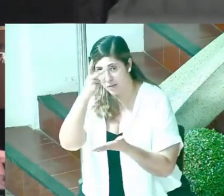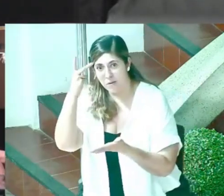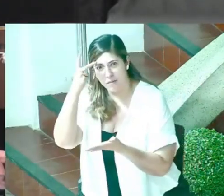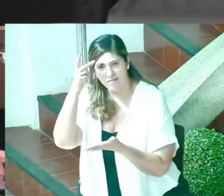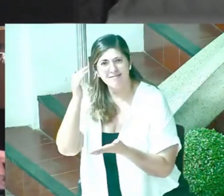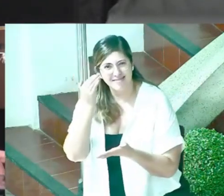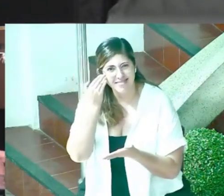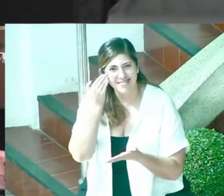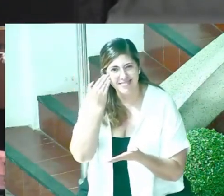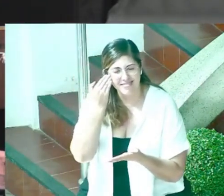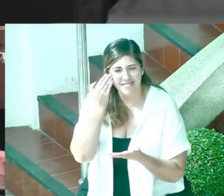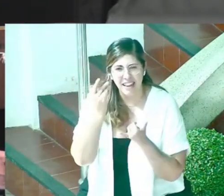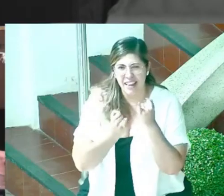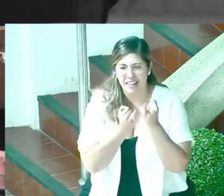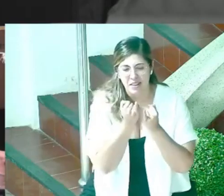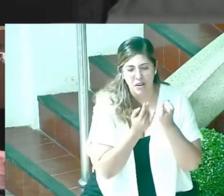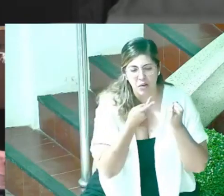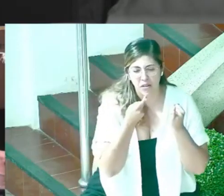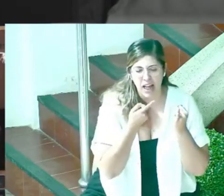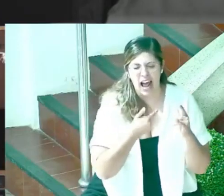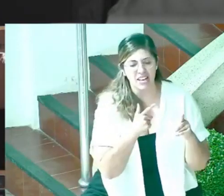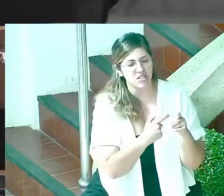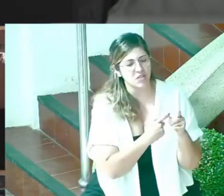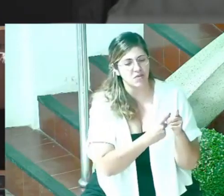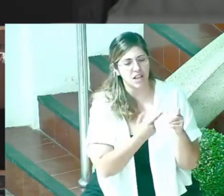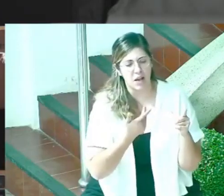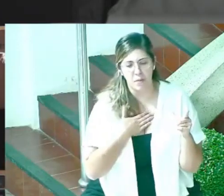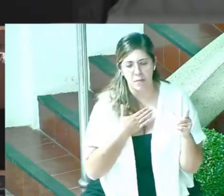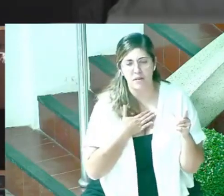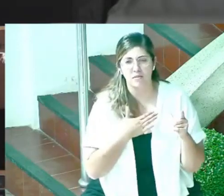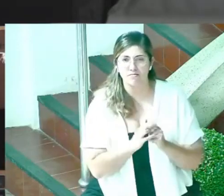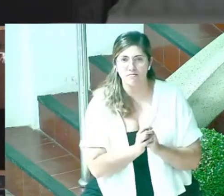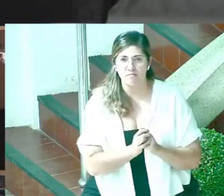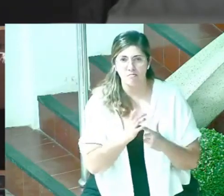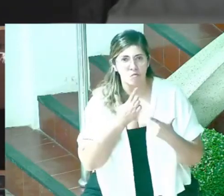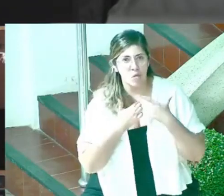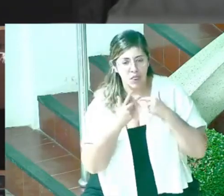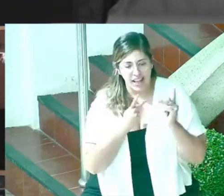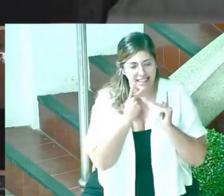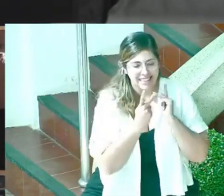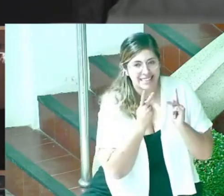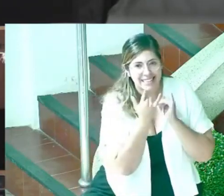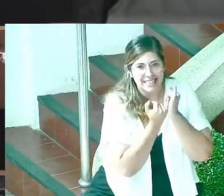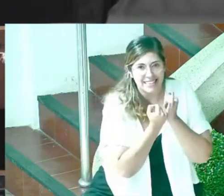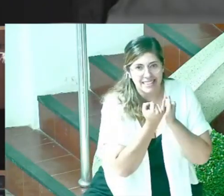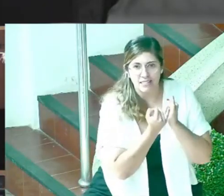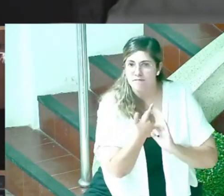o custo do prejuízo. Alguém tem que assumir.